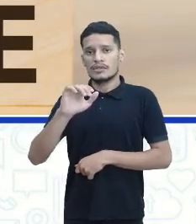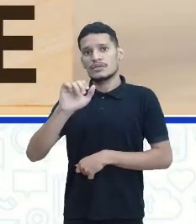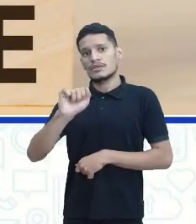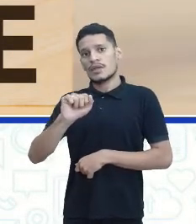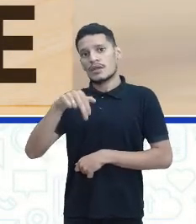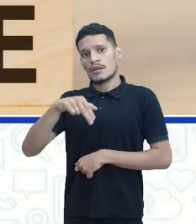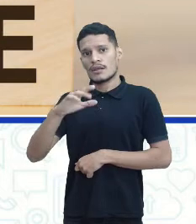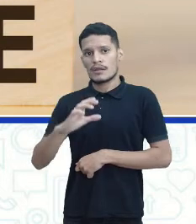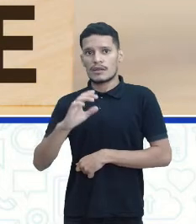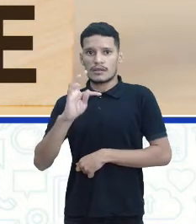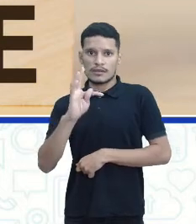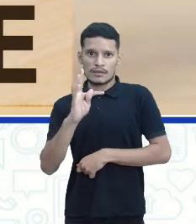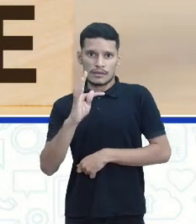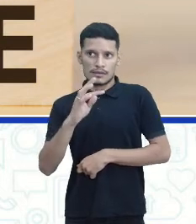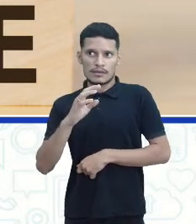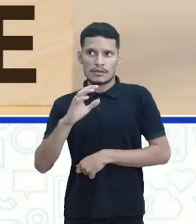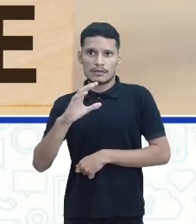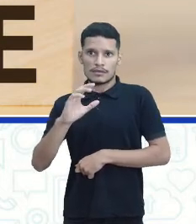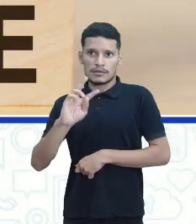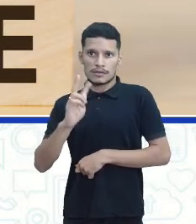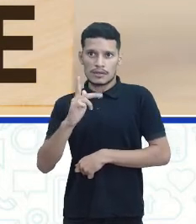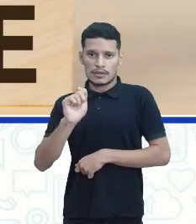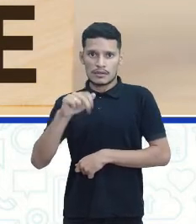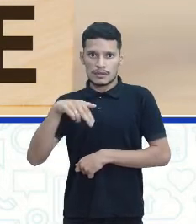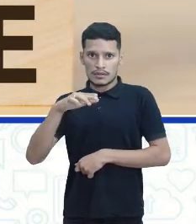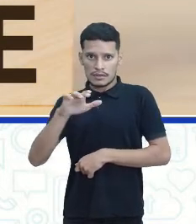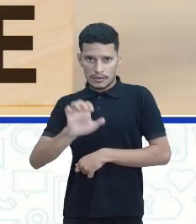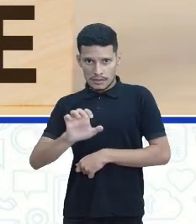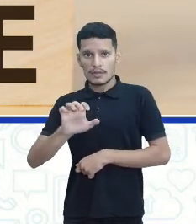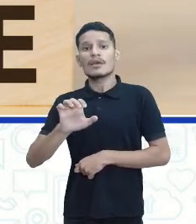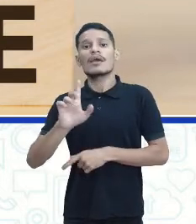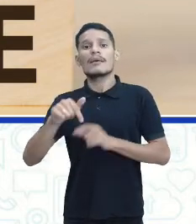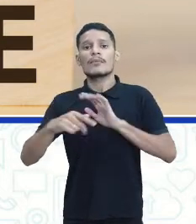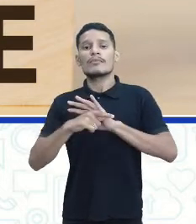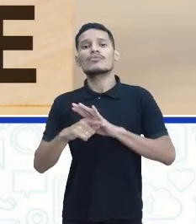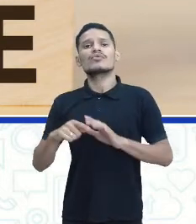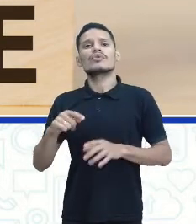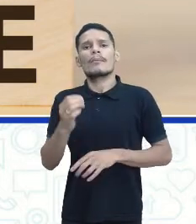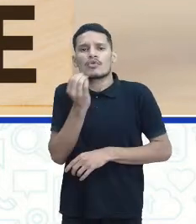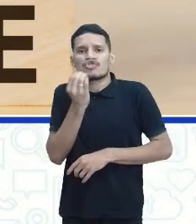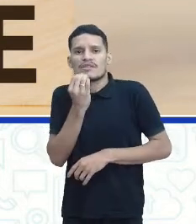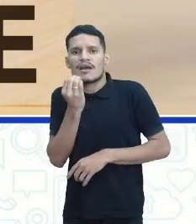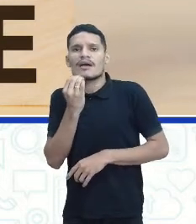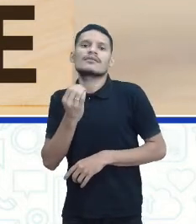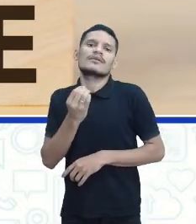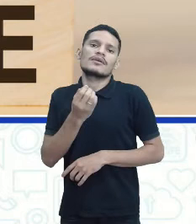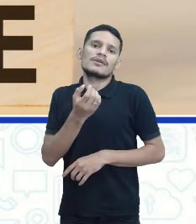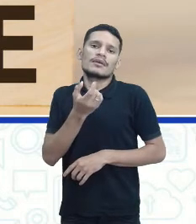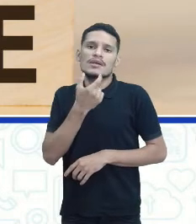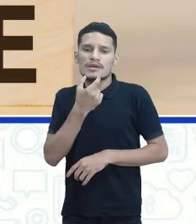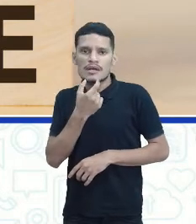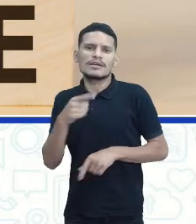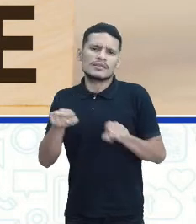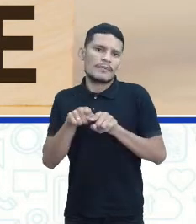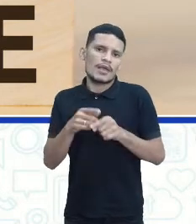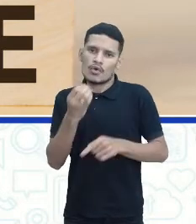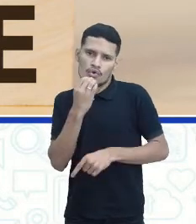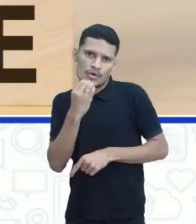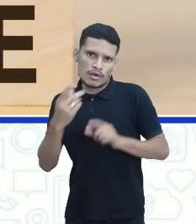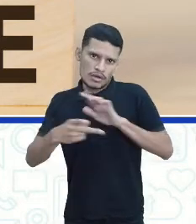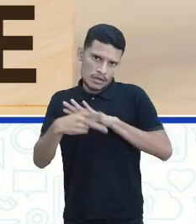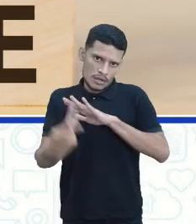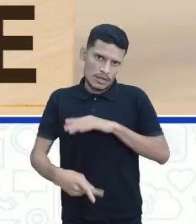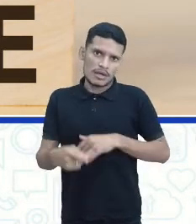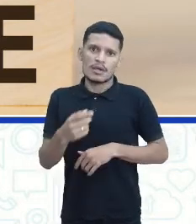Ó? Change. Que legal. Então, chance, que é chance em inglês, que também é chance em português, né? Também é confundido